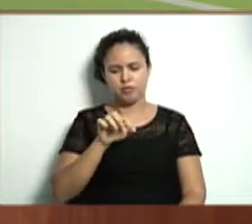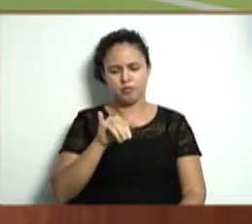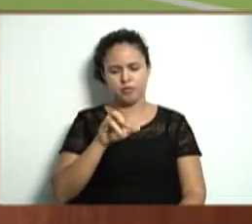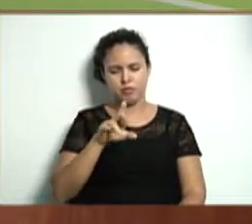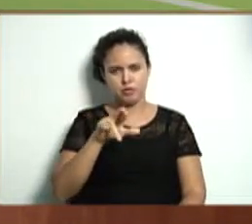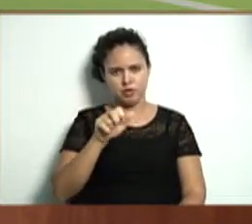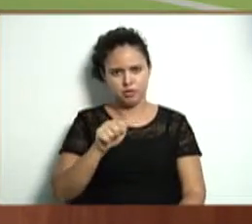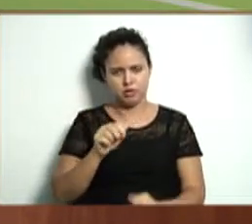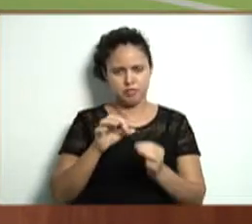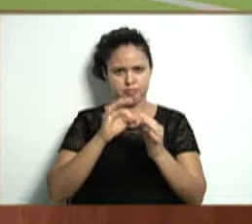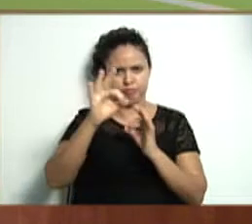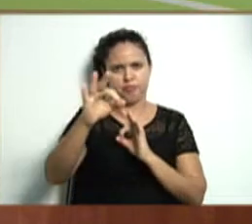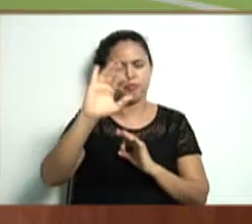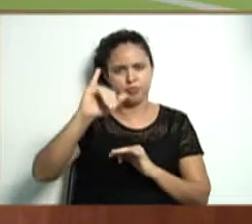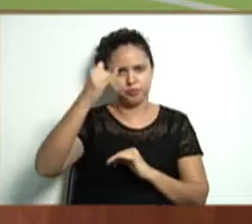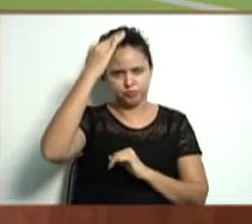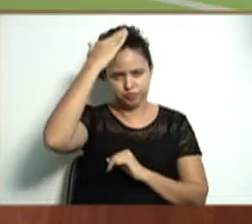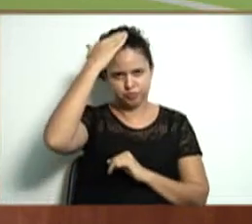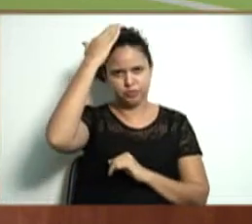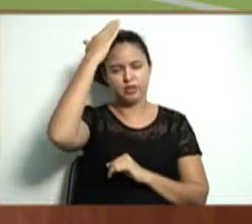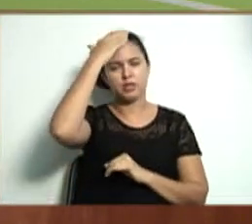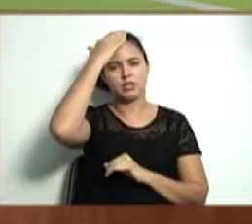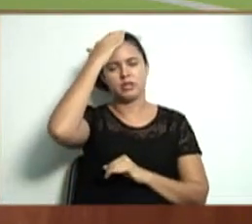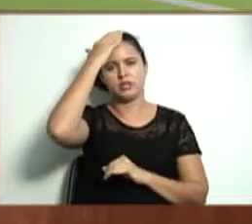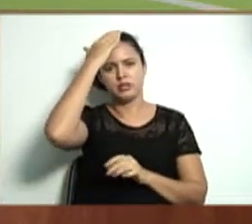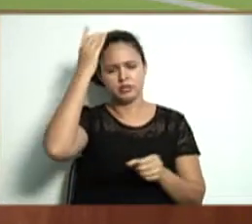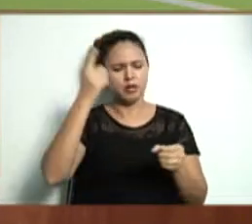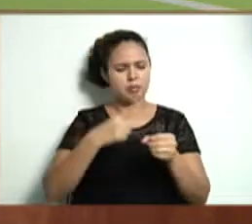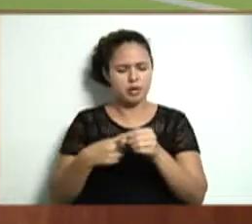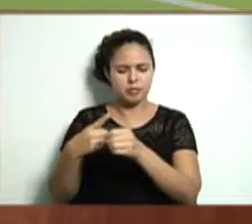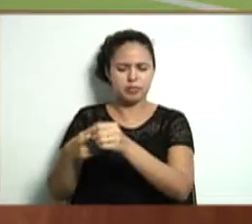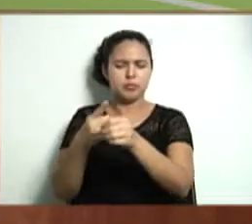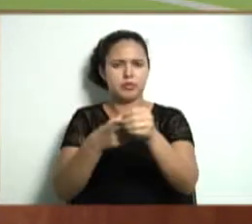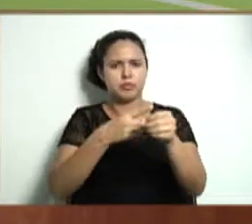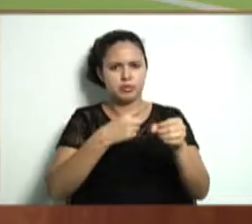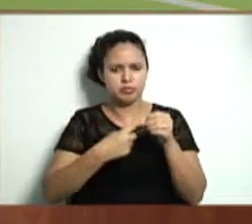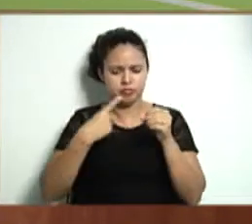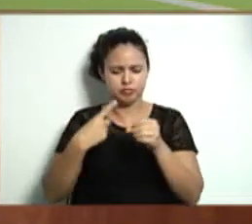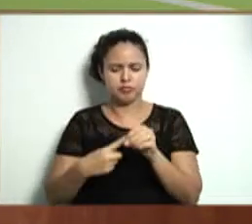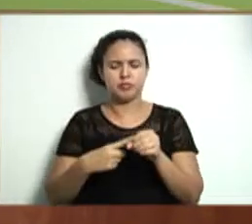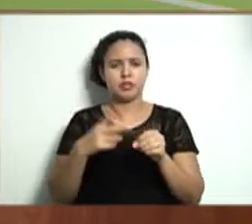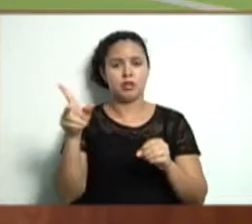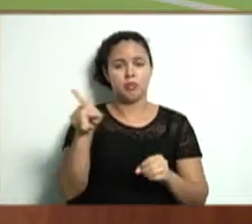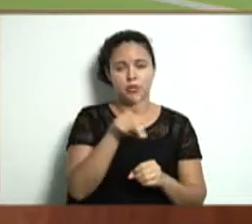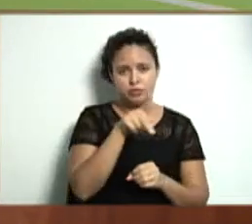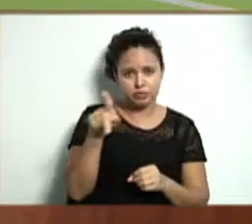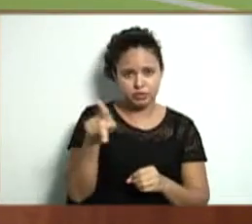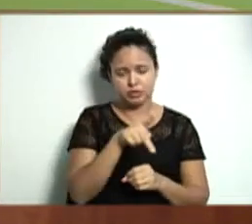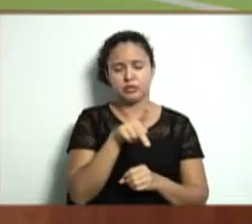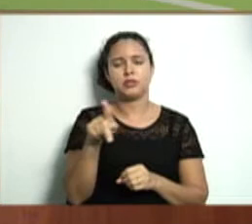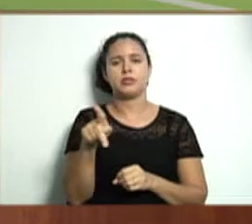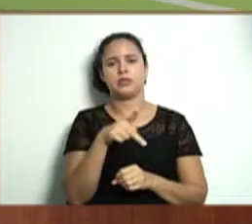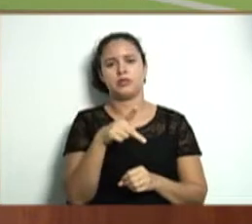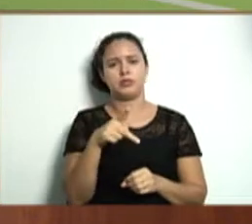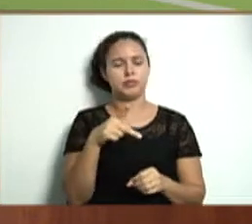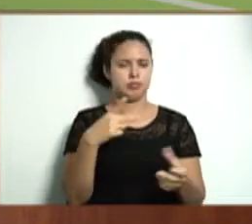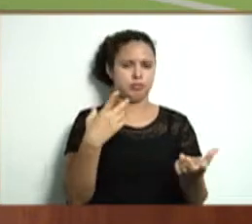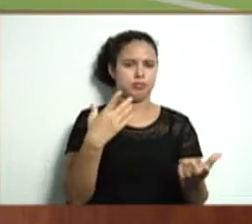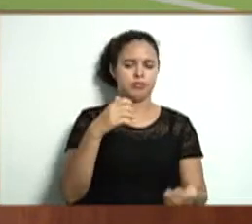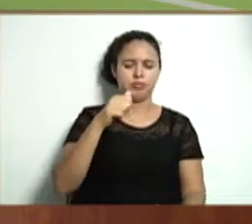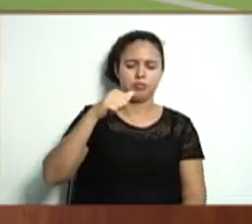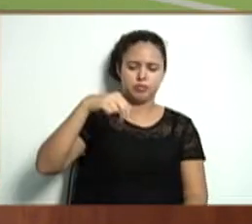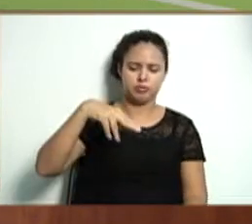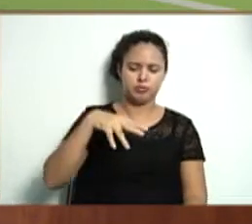Nova Londrina, de Ji-Paraná, a professora Ana Márcia, da escola Jorge Teixeira, também postou a